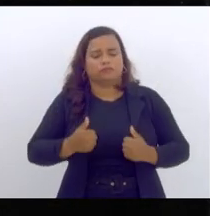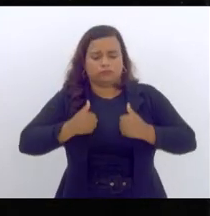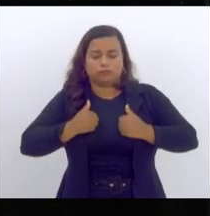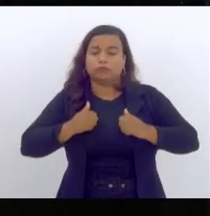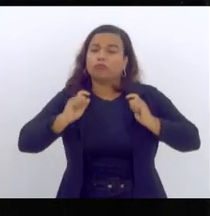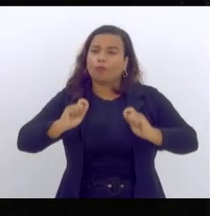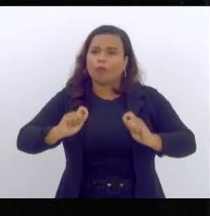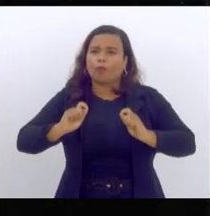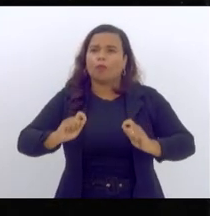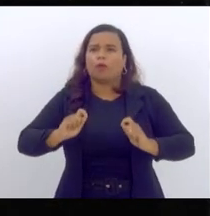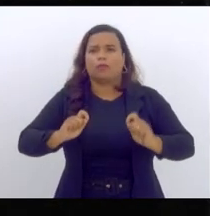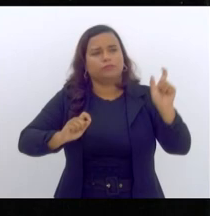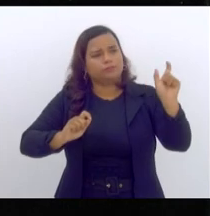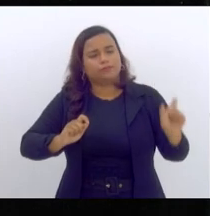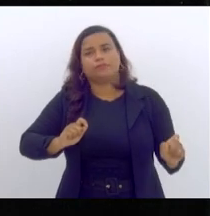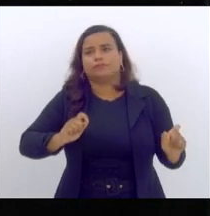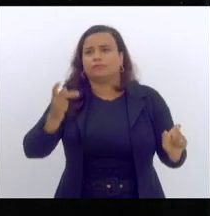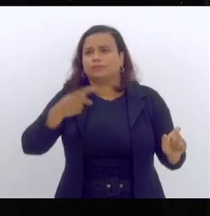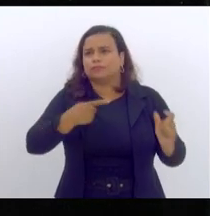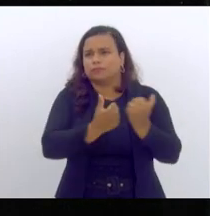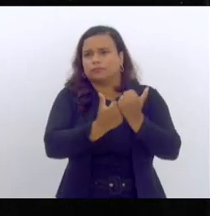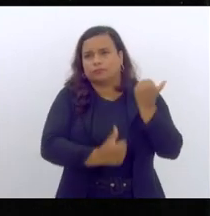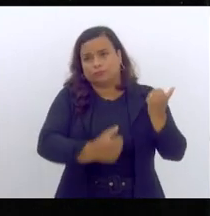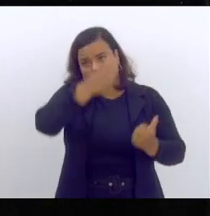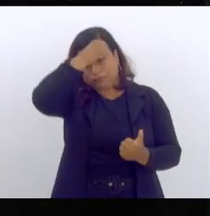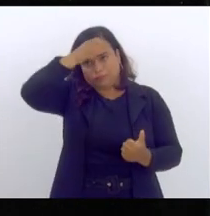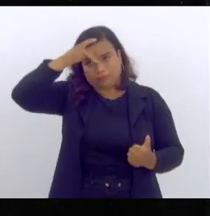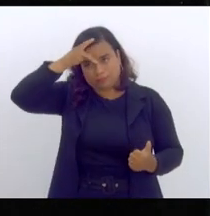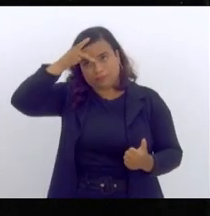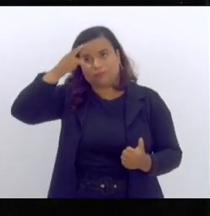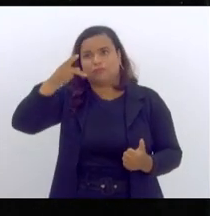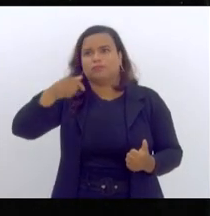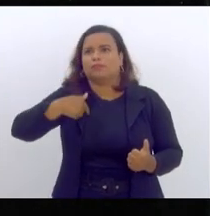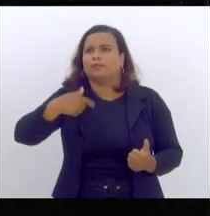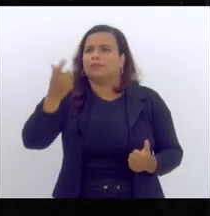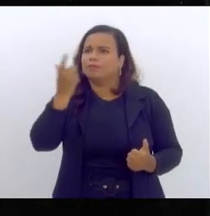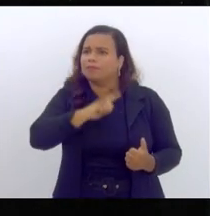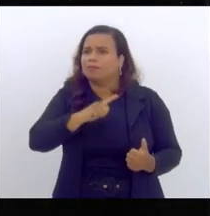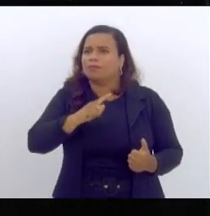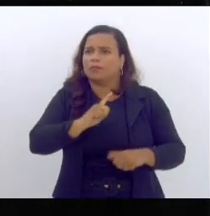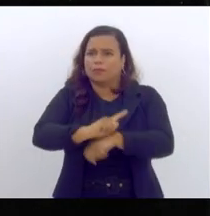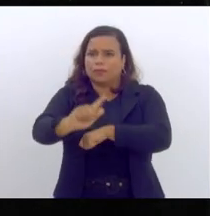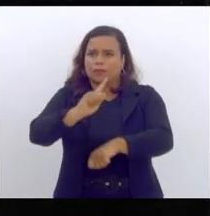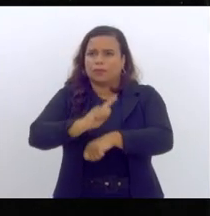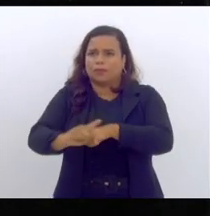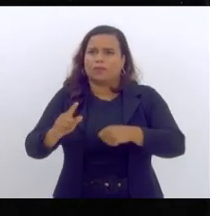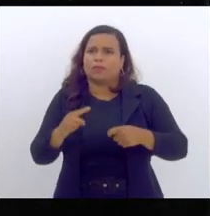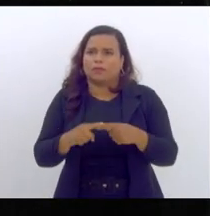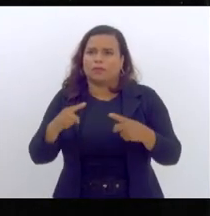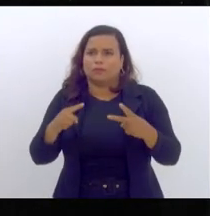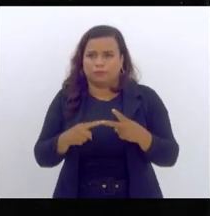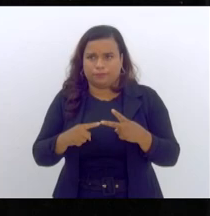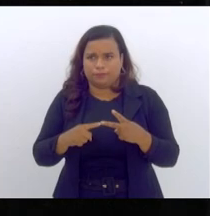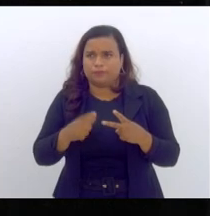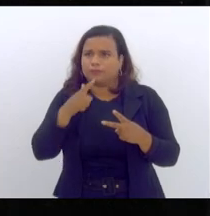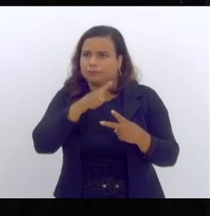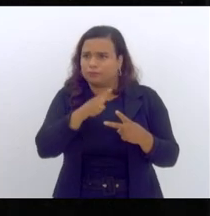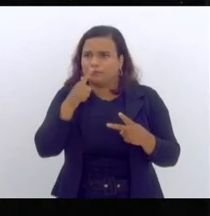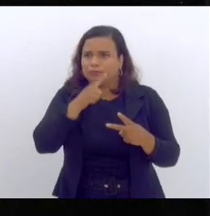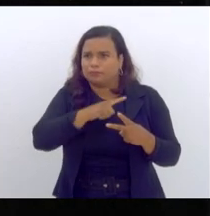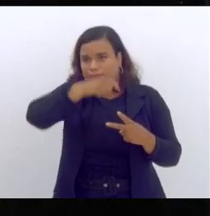em tê-lo como o meu vice-prefeito nas minhas duas primeiras gestões né como